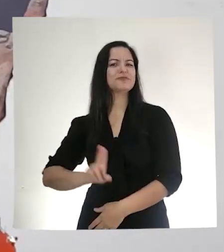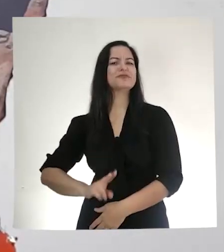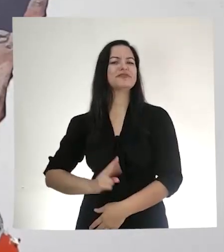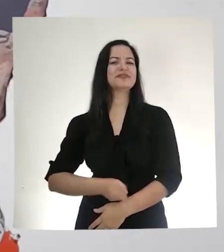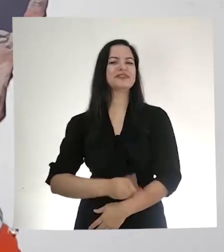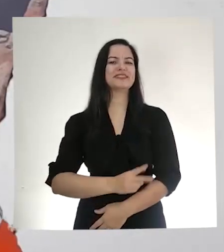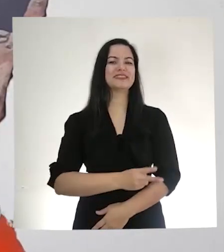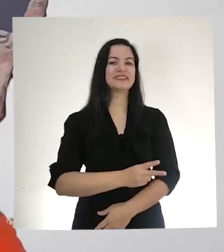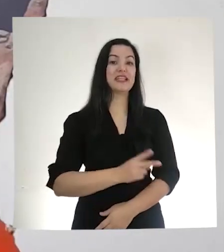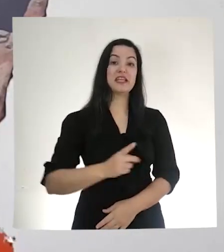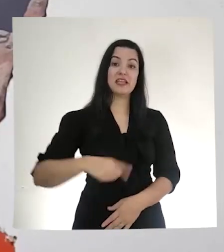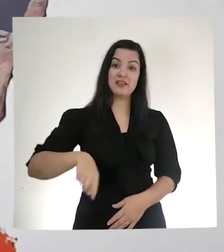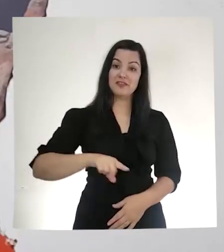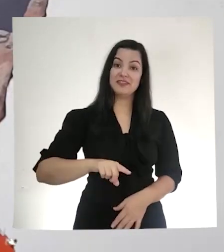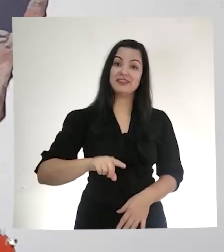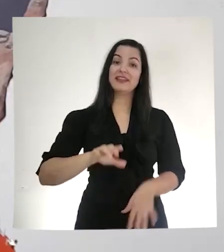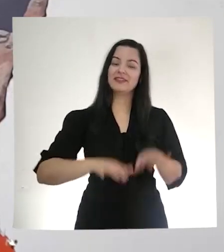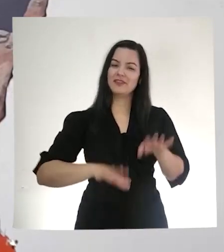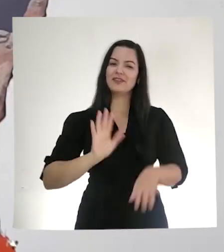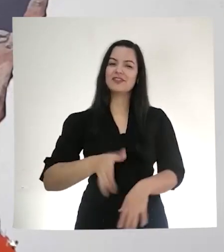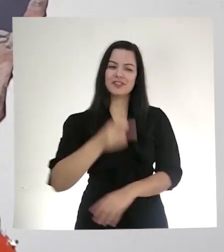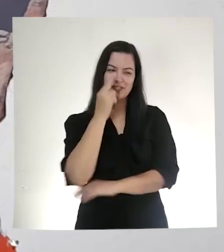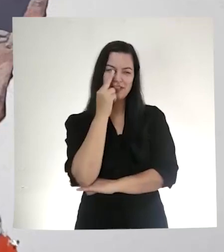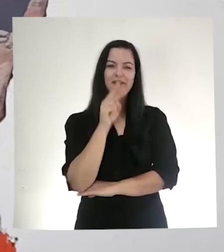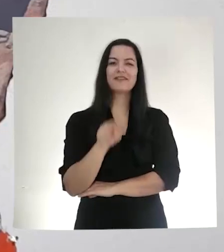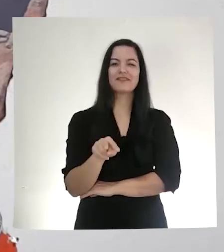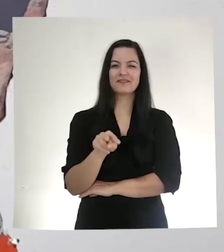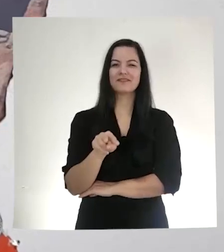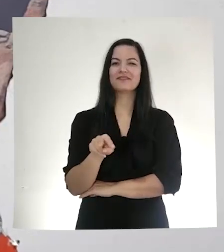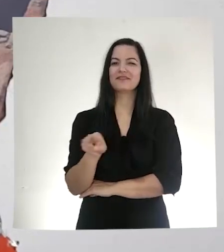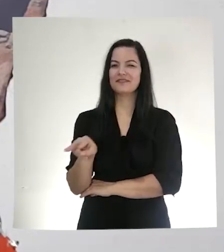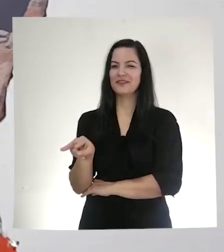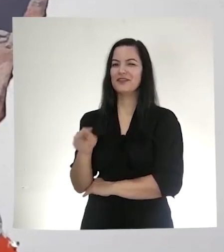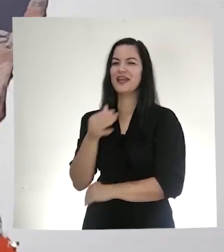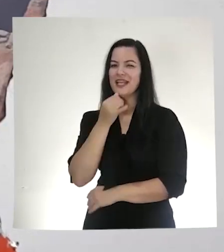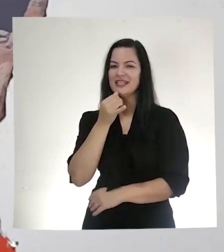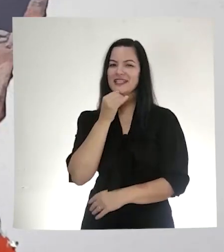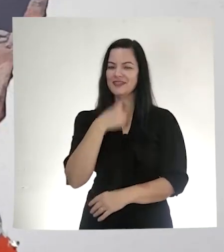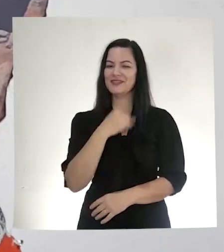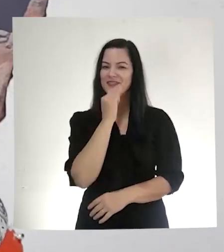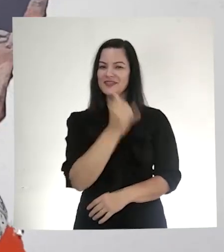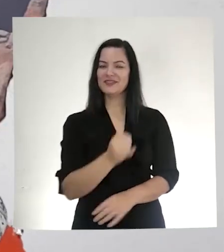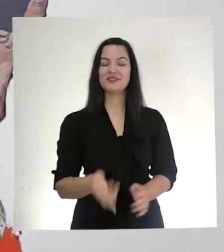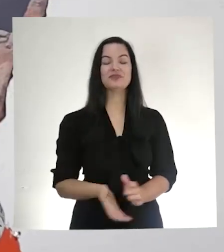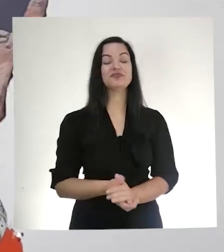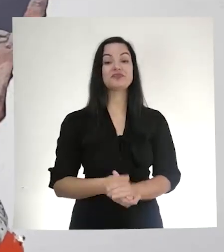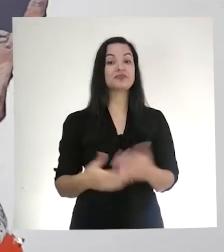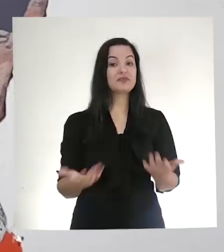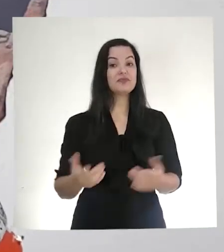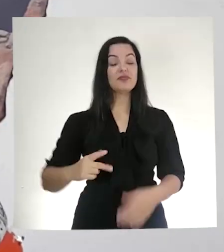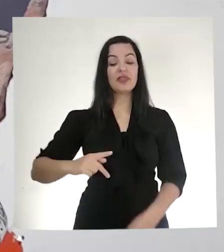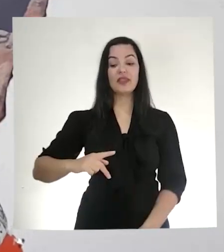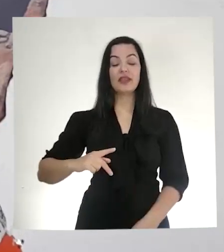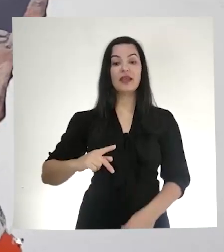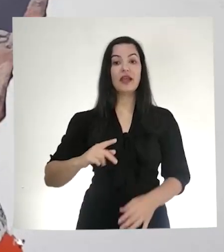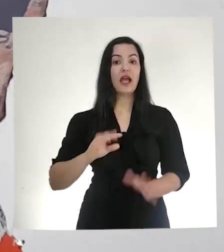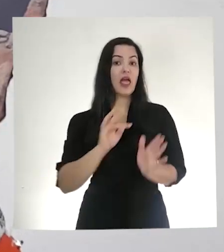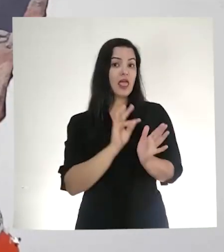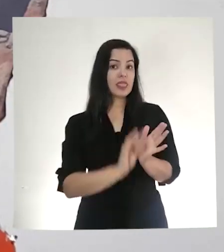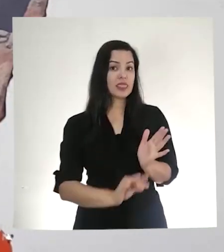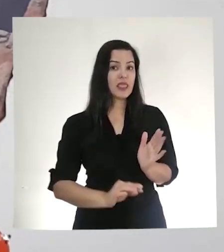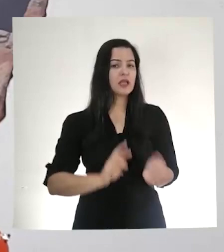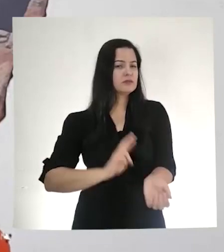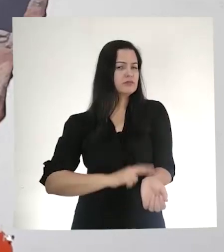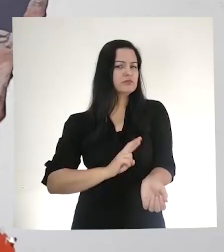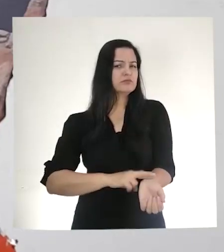com elas e você com certeza já ouviu falar em alguns desses exemplos. Além das parlendas, nós